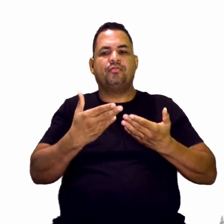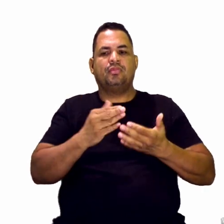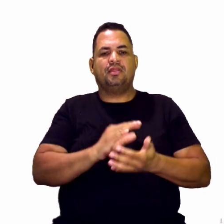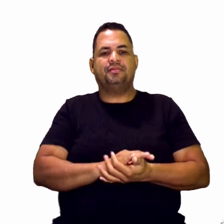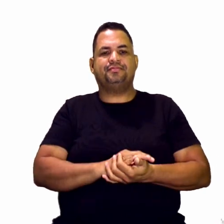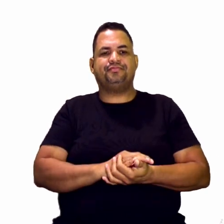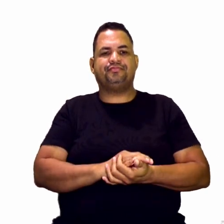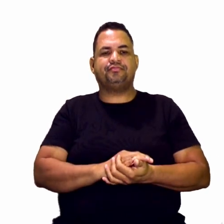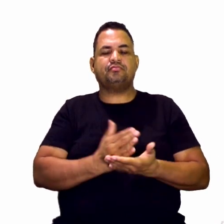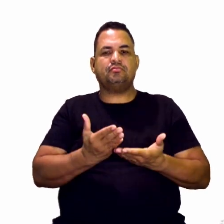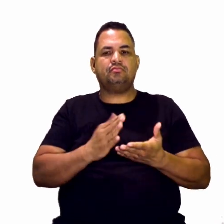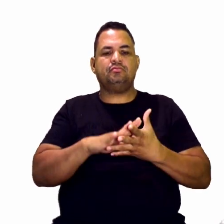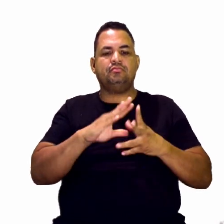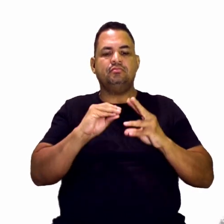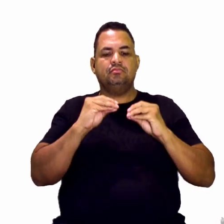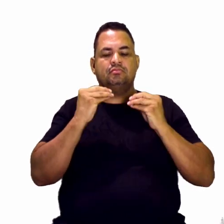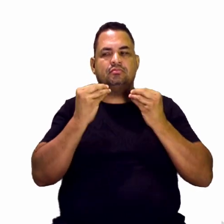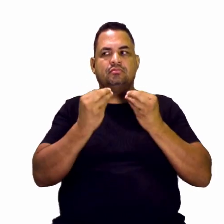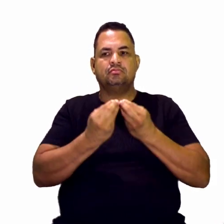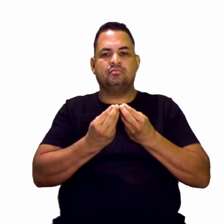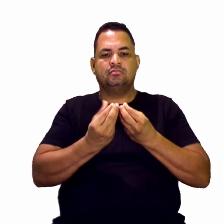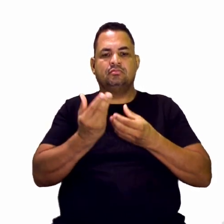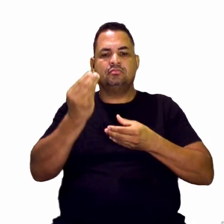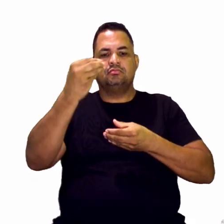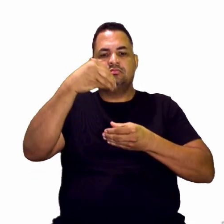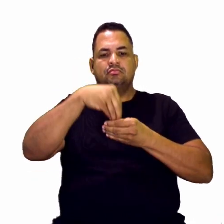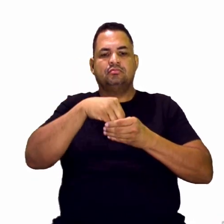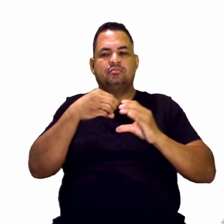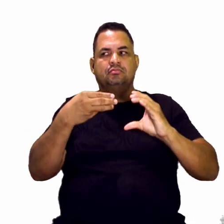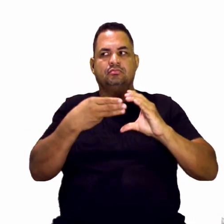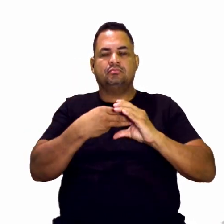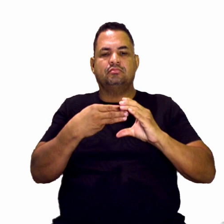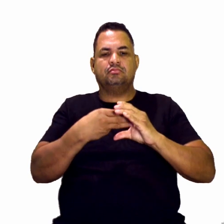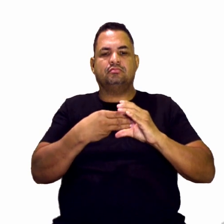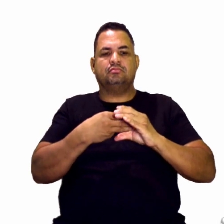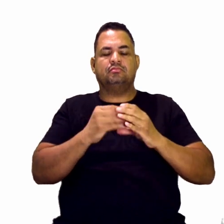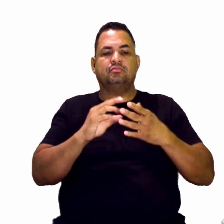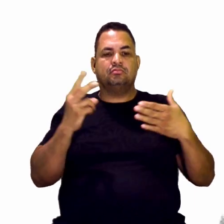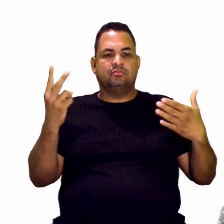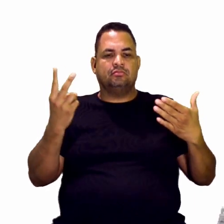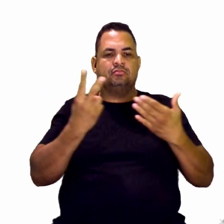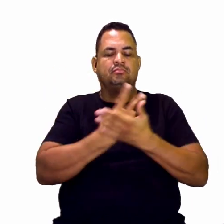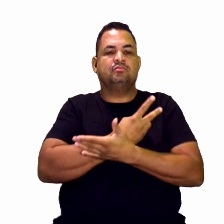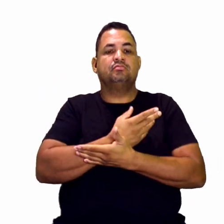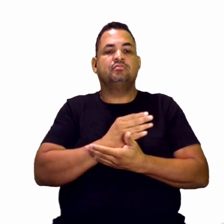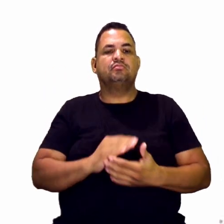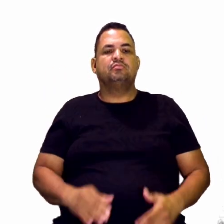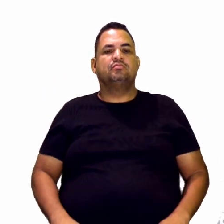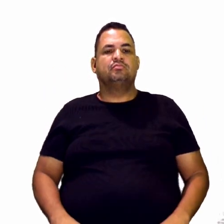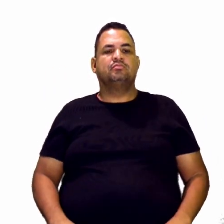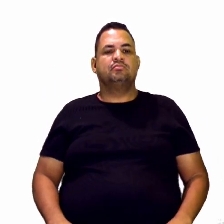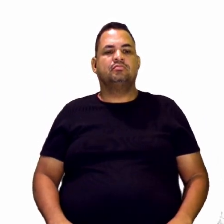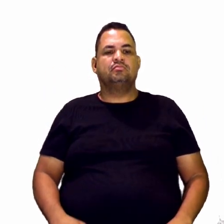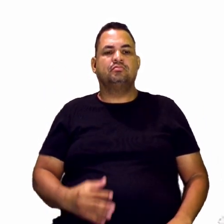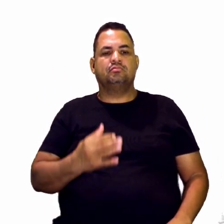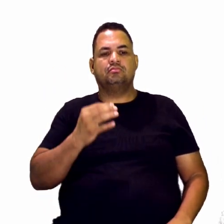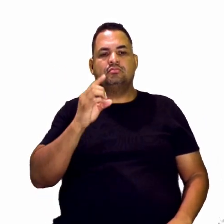mais de determinadas substâncias dentro da célula, vai acontecer o quê?